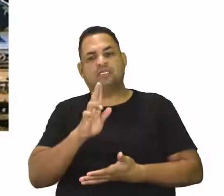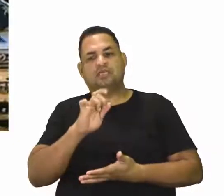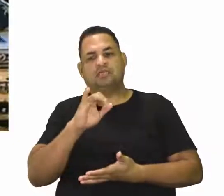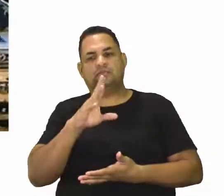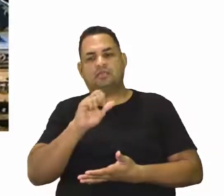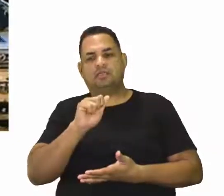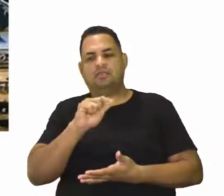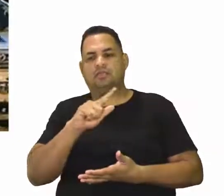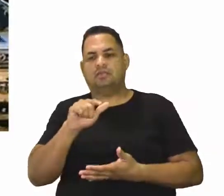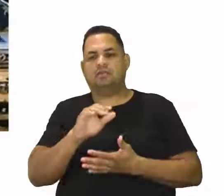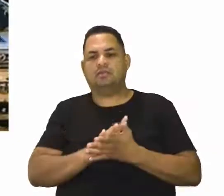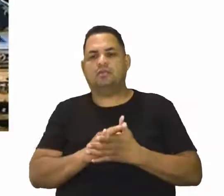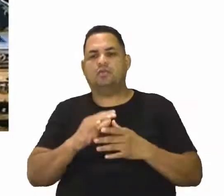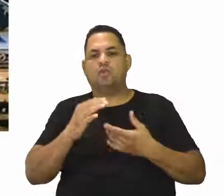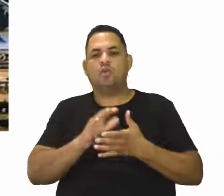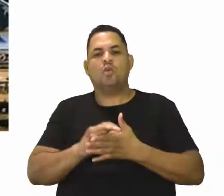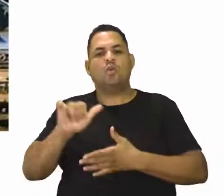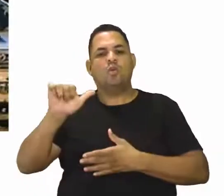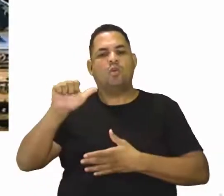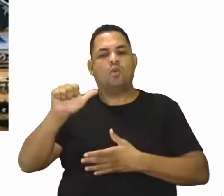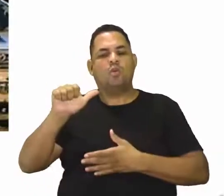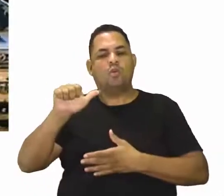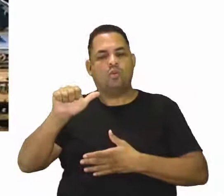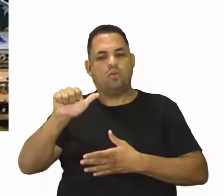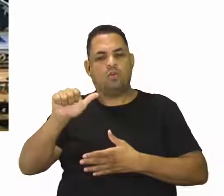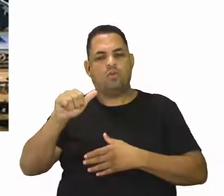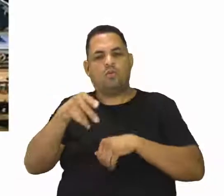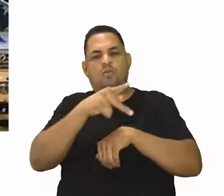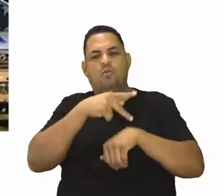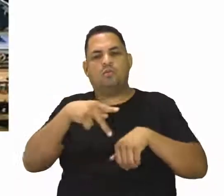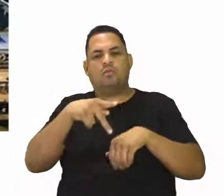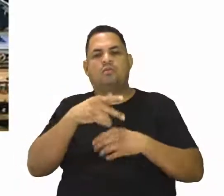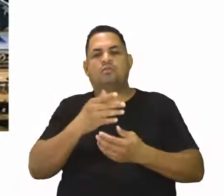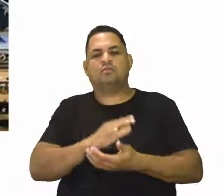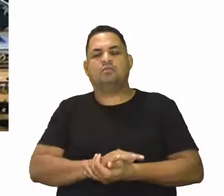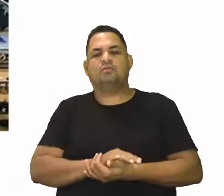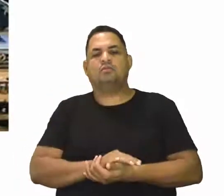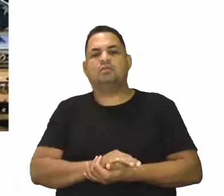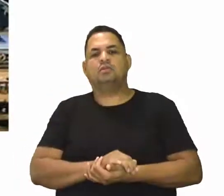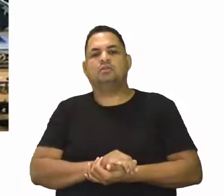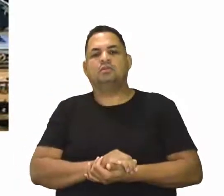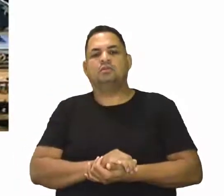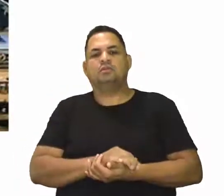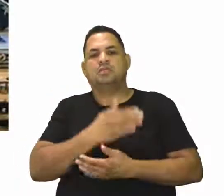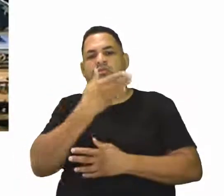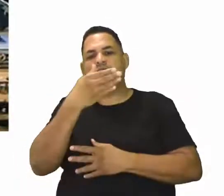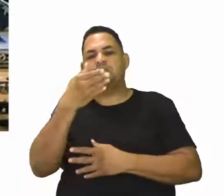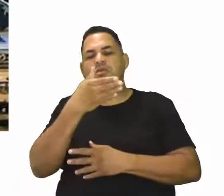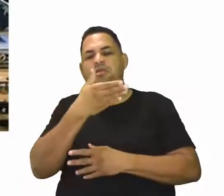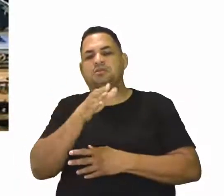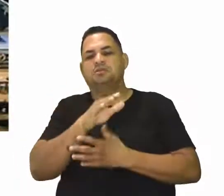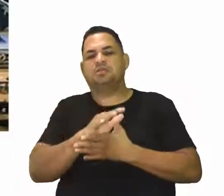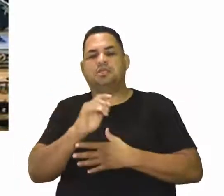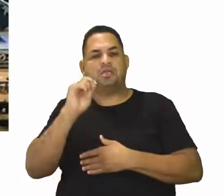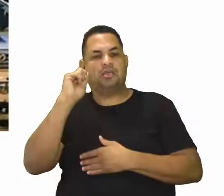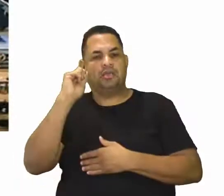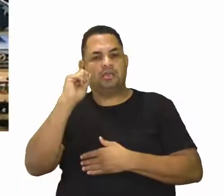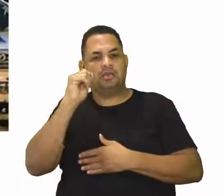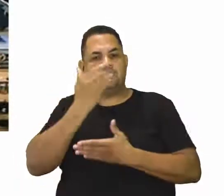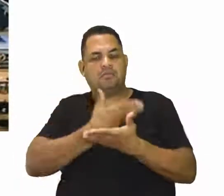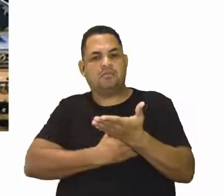limão ou Afeganistão porque o do Talibã nós temos a bandeira branca né É isso aí já é uma modelo Negra